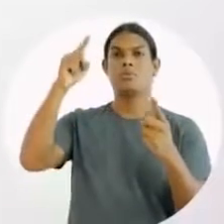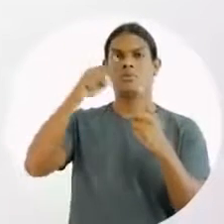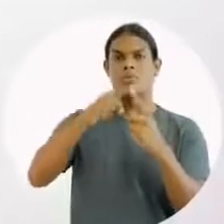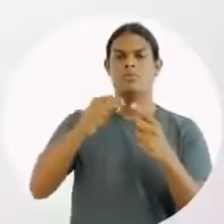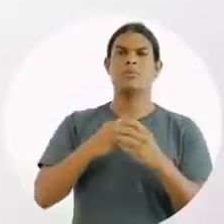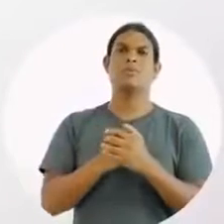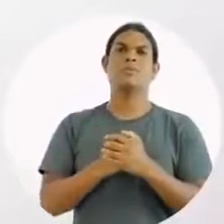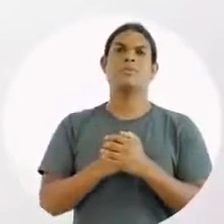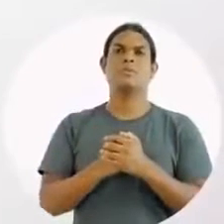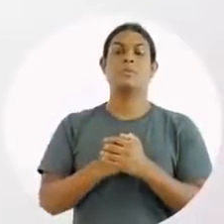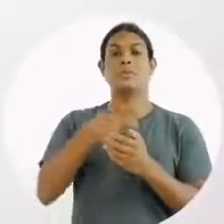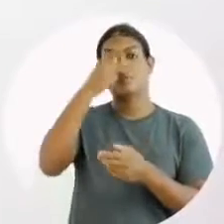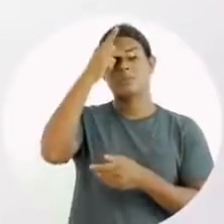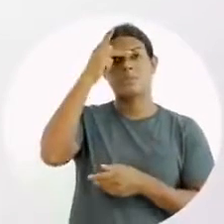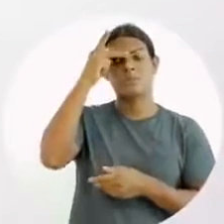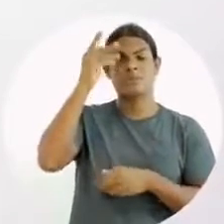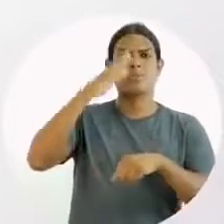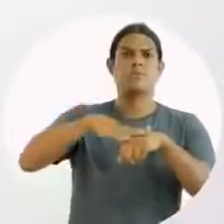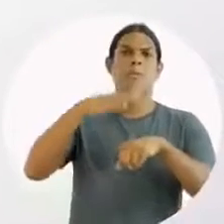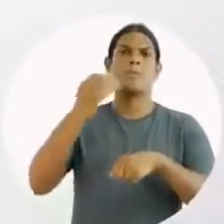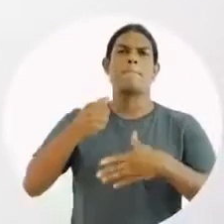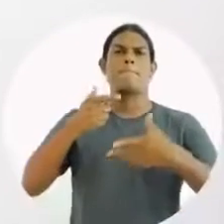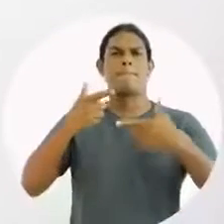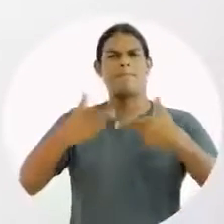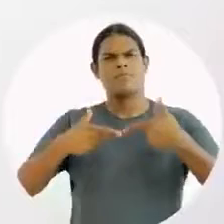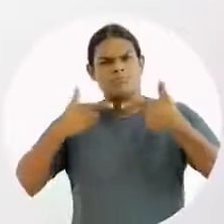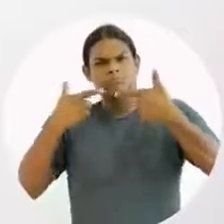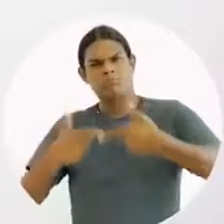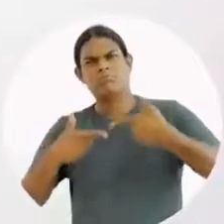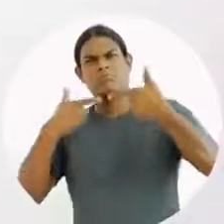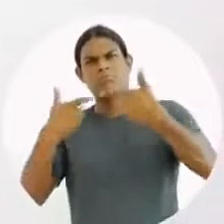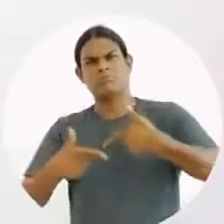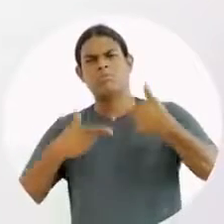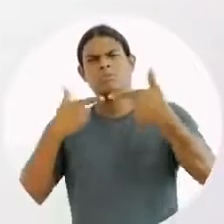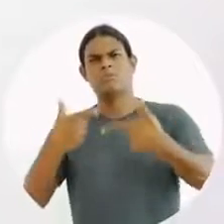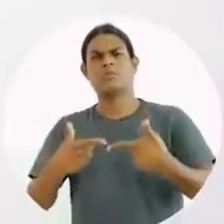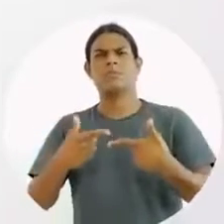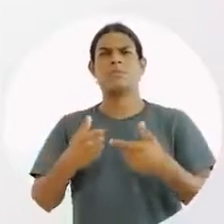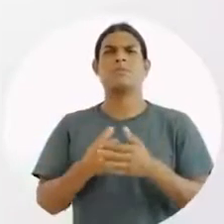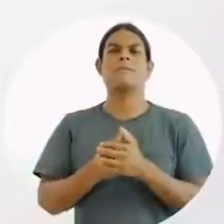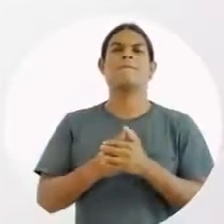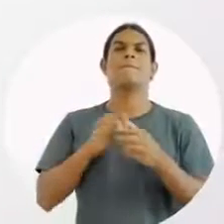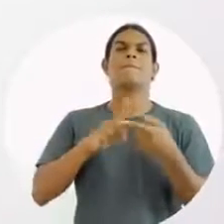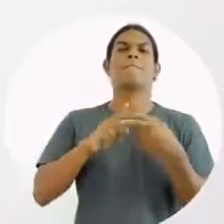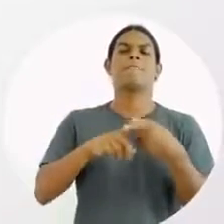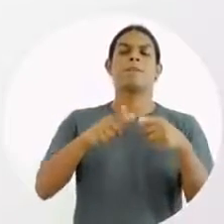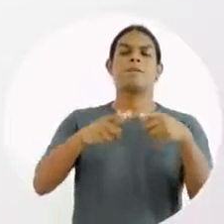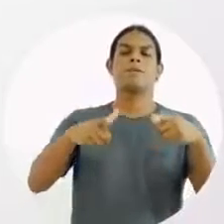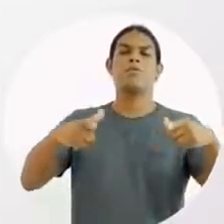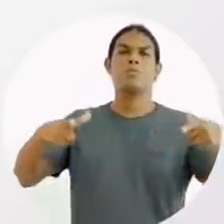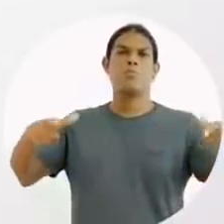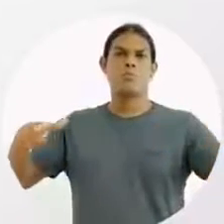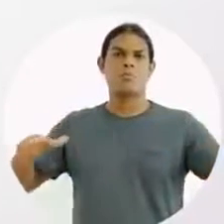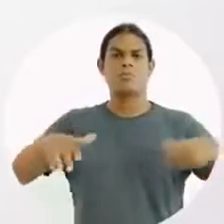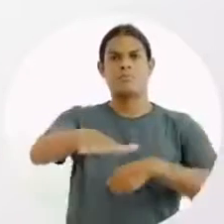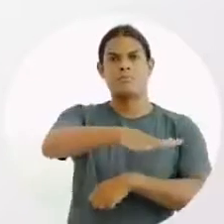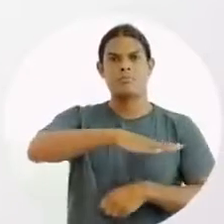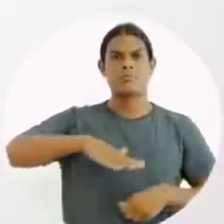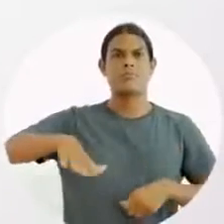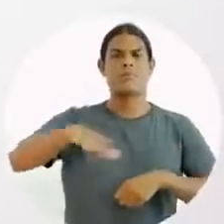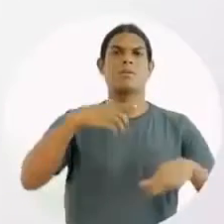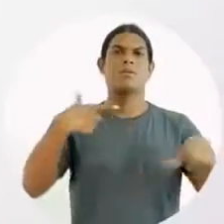motivadas. O mercado de trabalho aumentou e, consequentemente, houve também um aumento de